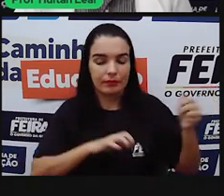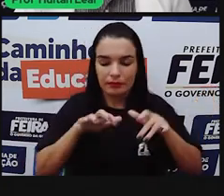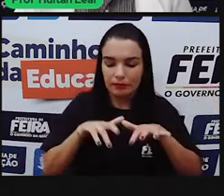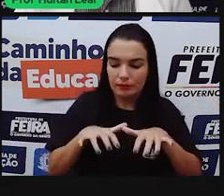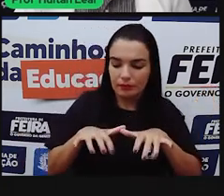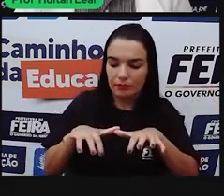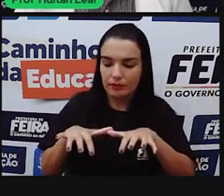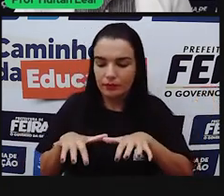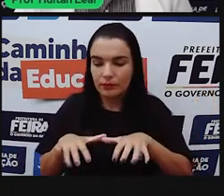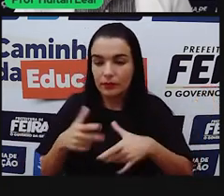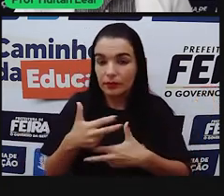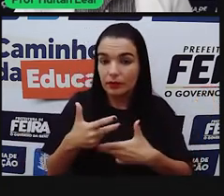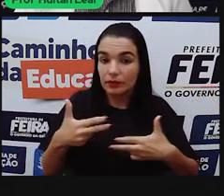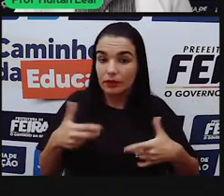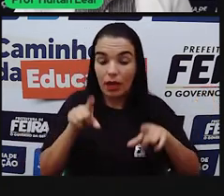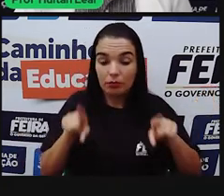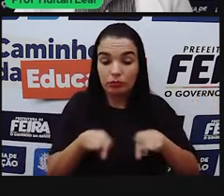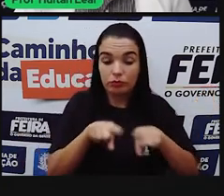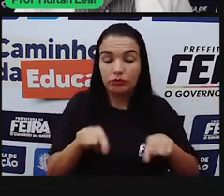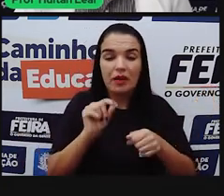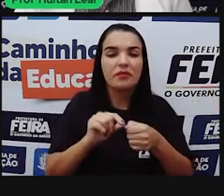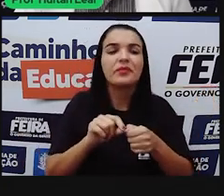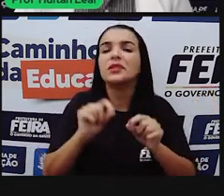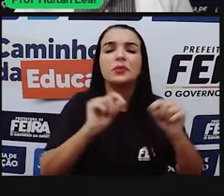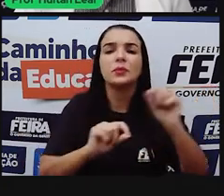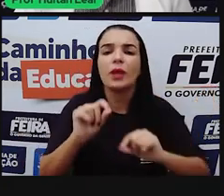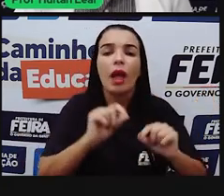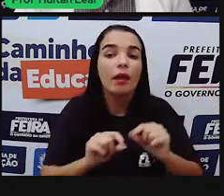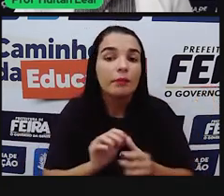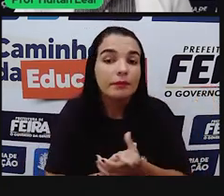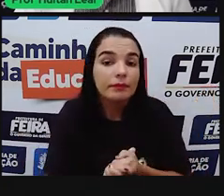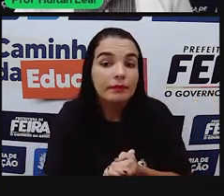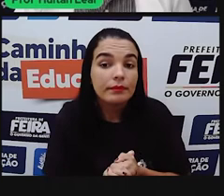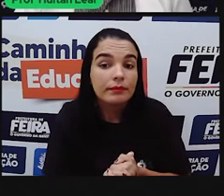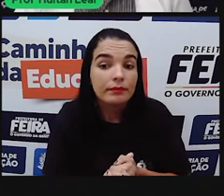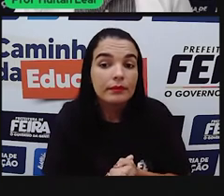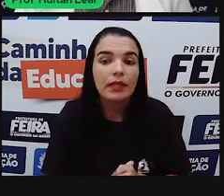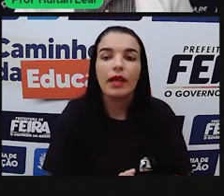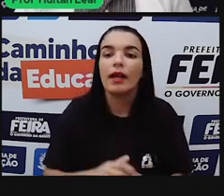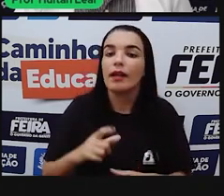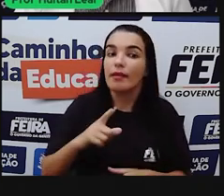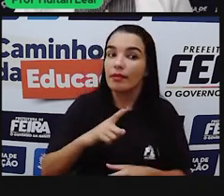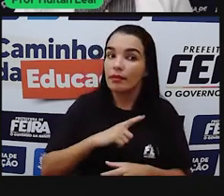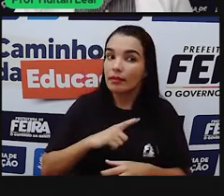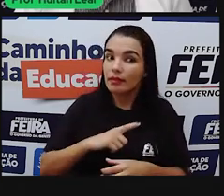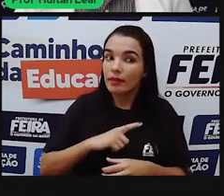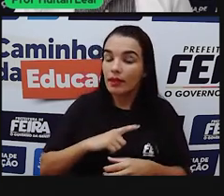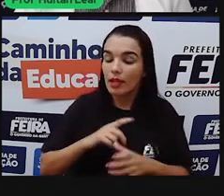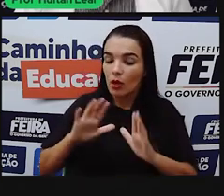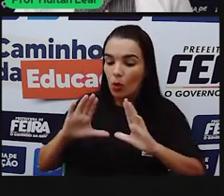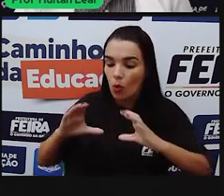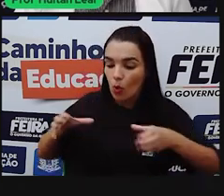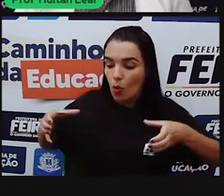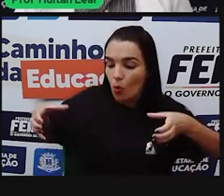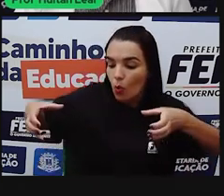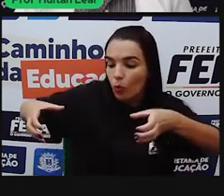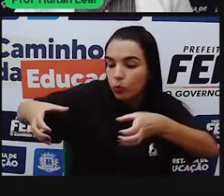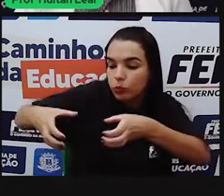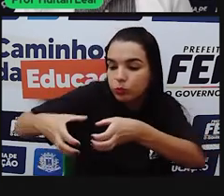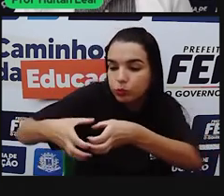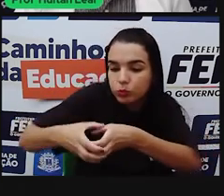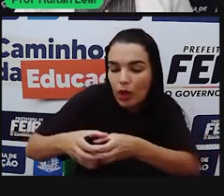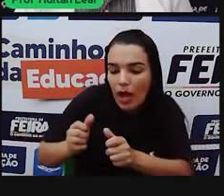que o instrumento musical faz na canção? Os instrumentos, eles realizam a harmonia, ou seja,